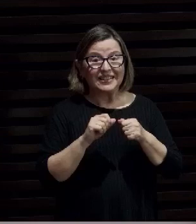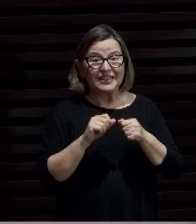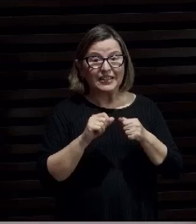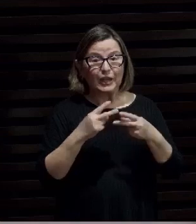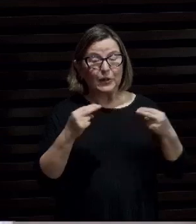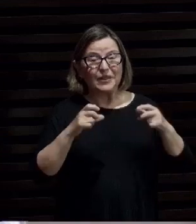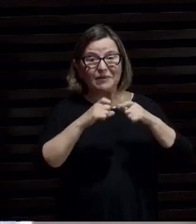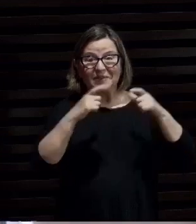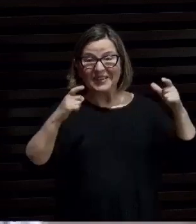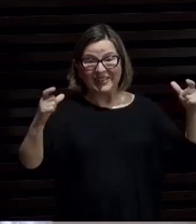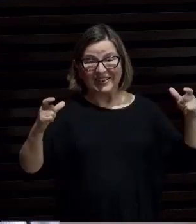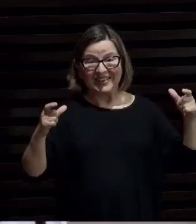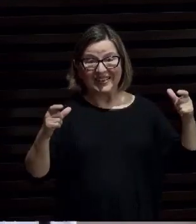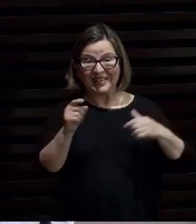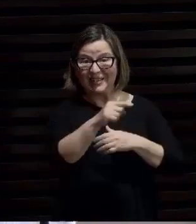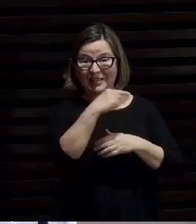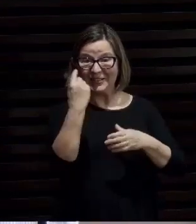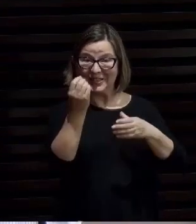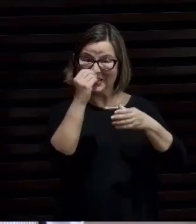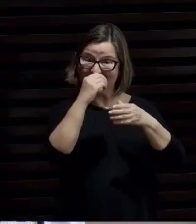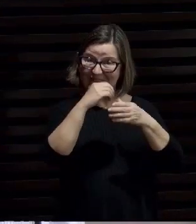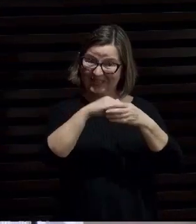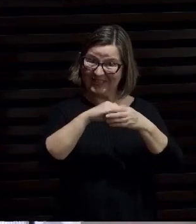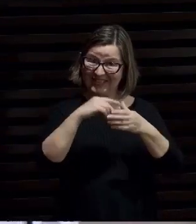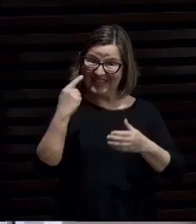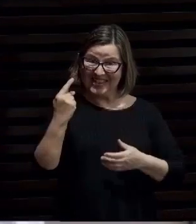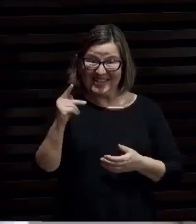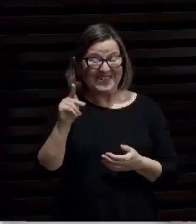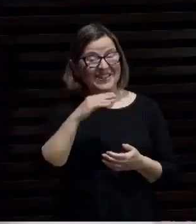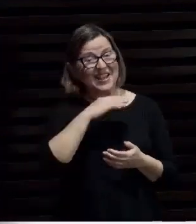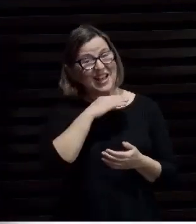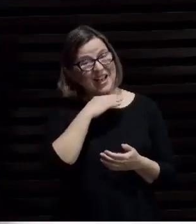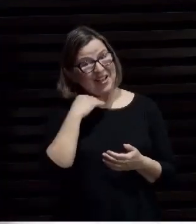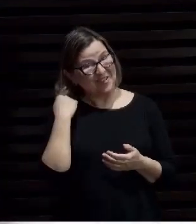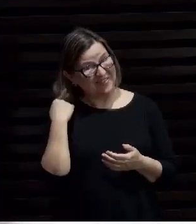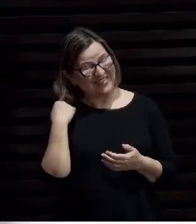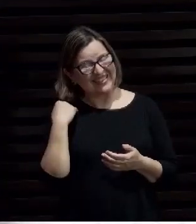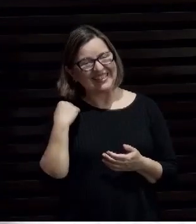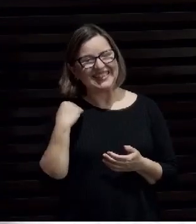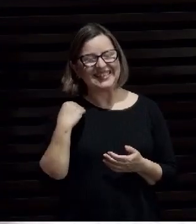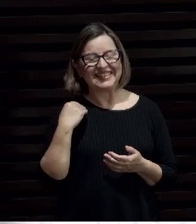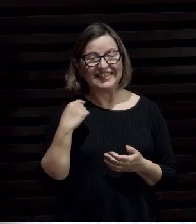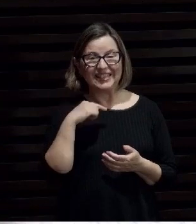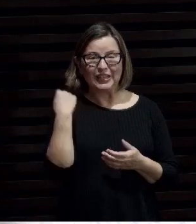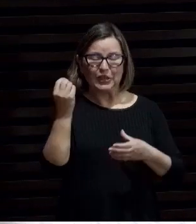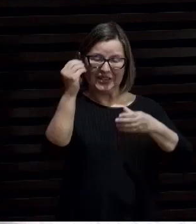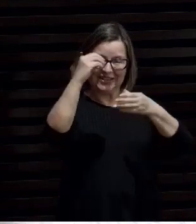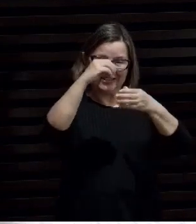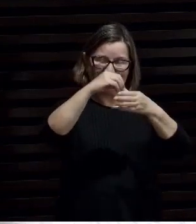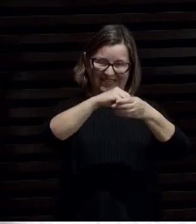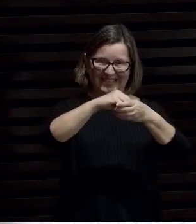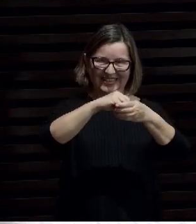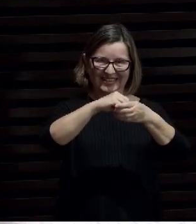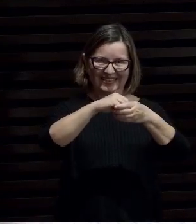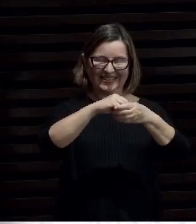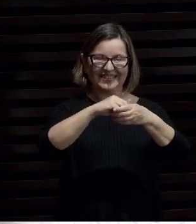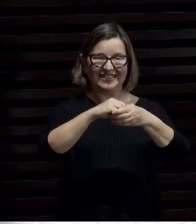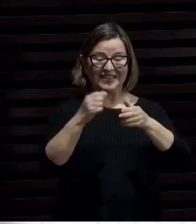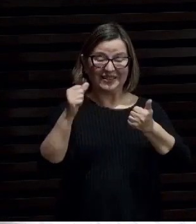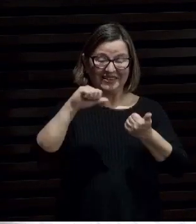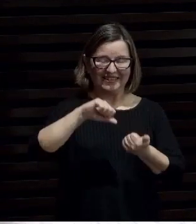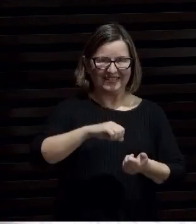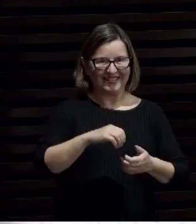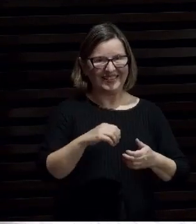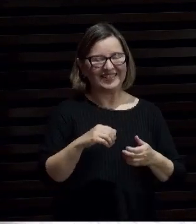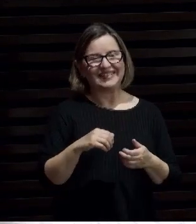nos incluiu naquela morte, como o pastor Maurício mencionou. Nós fomos colocados nele, nós fomos batizados nele. E